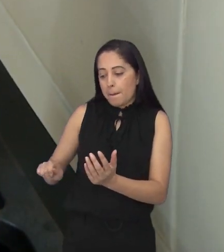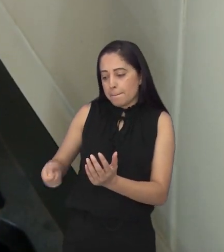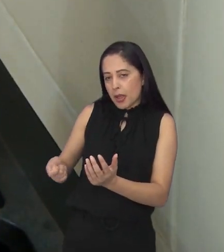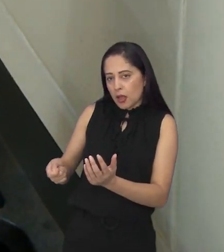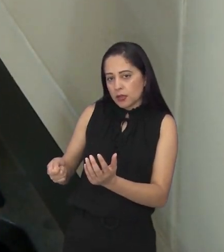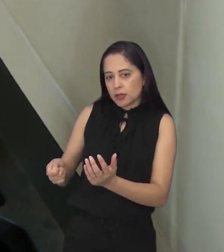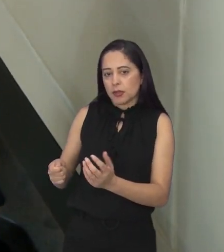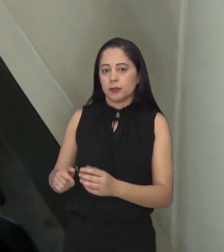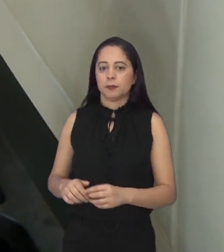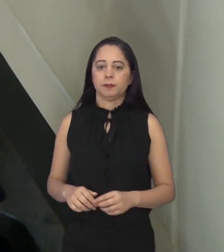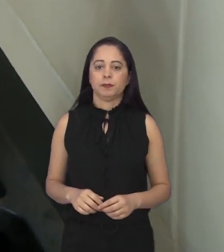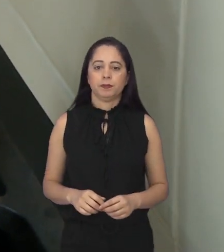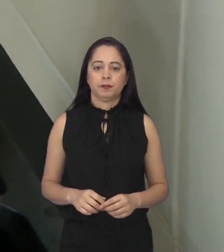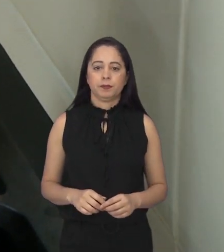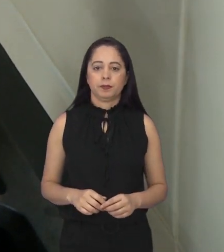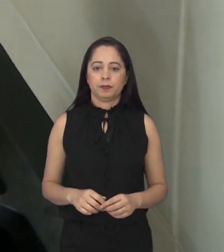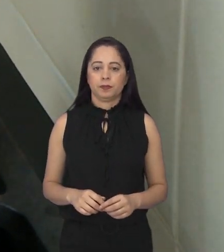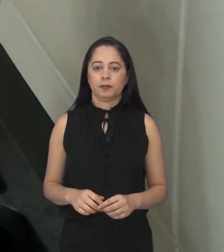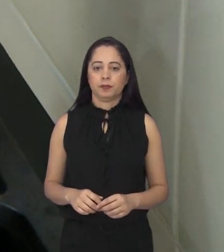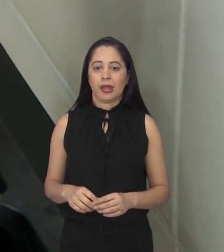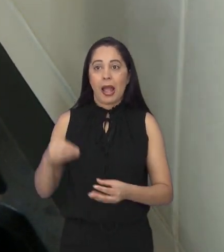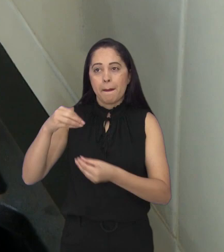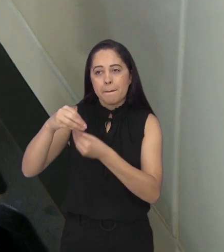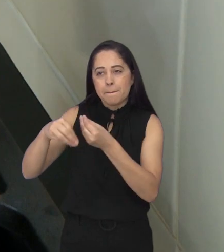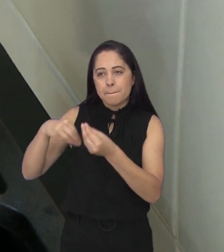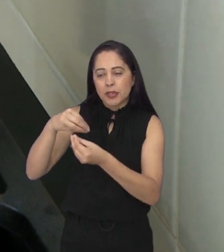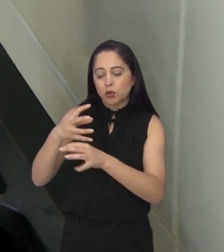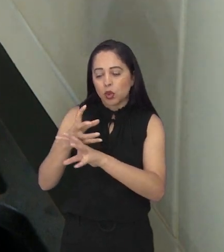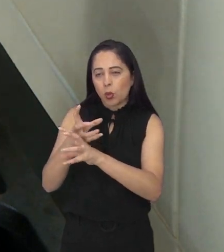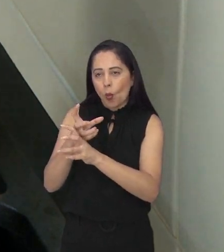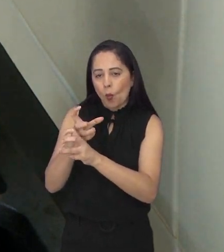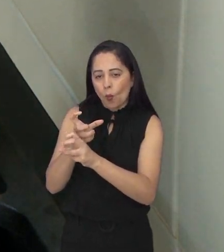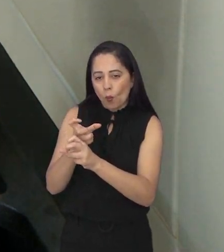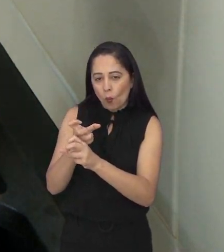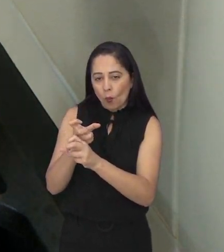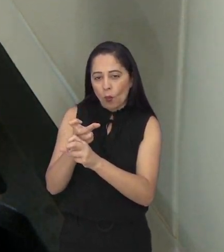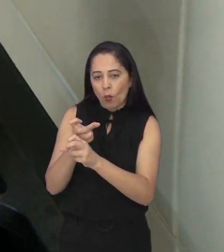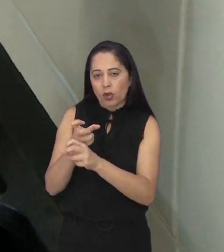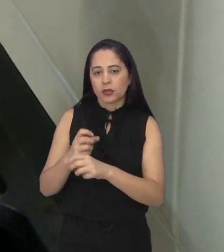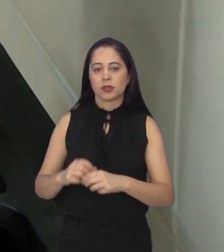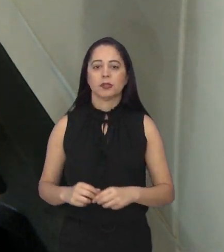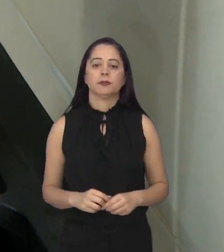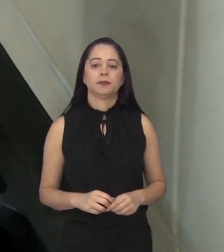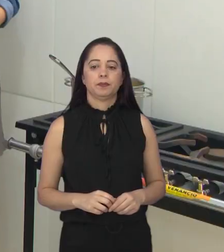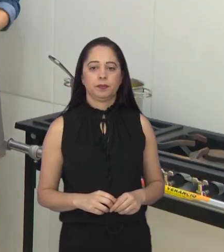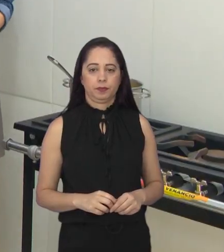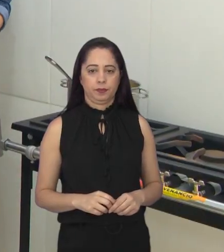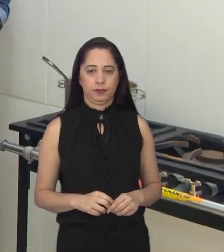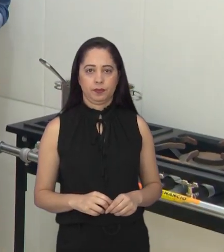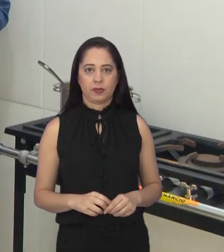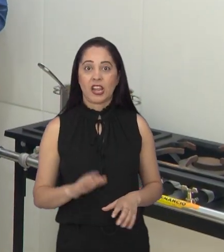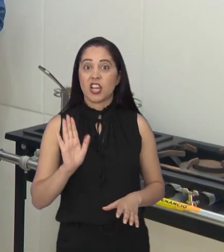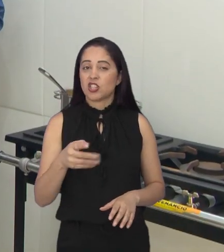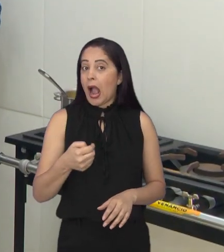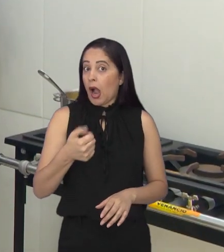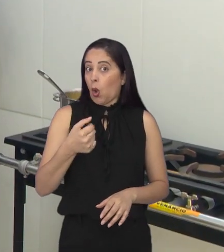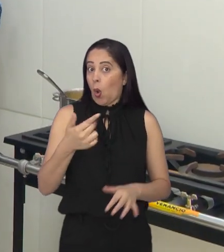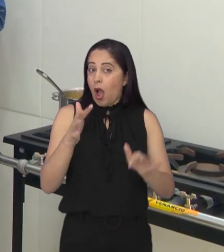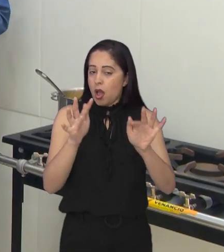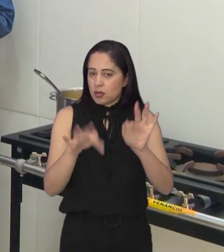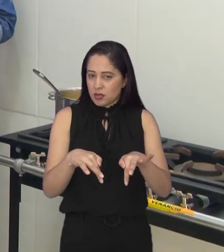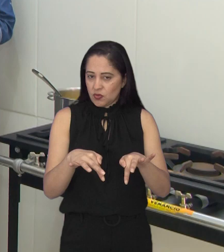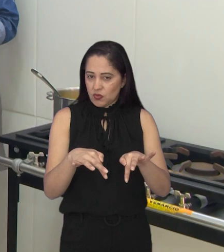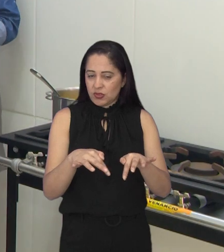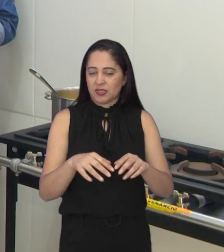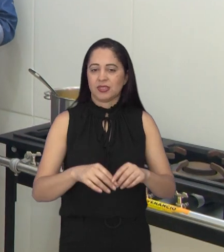desligar. E agora se coloca... Então, esse daqui eu geralmente ponho no fogo antes, certo? Mas aqui a gente vai... Bom, a gente já tá quase